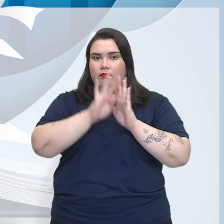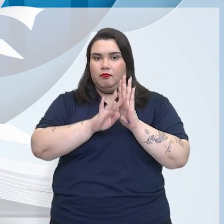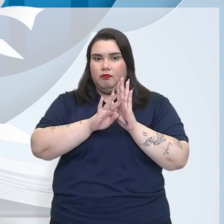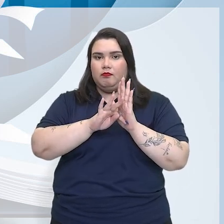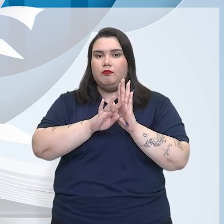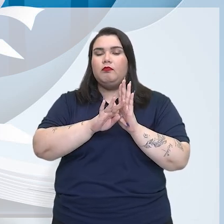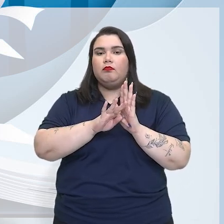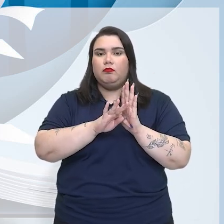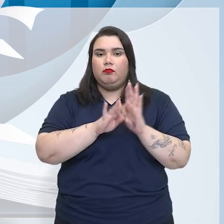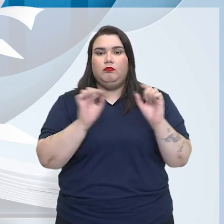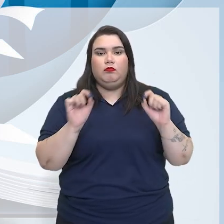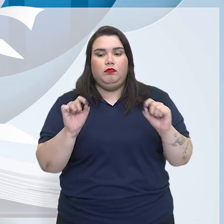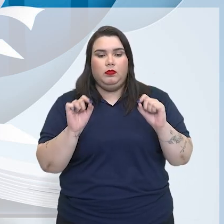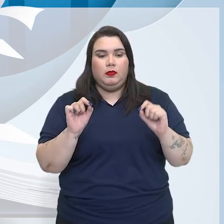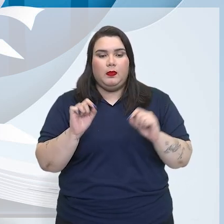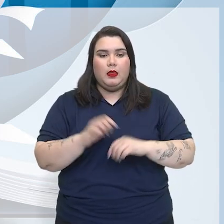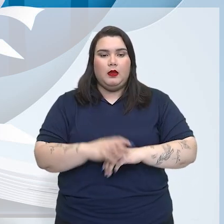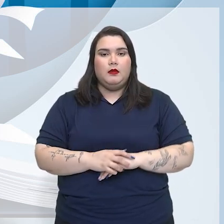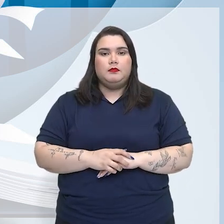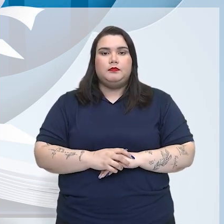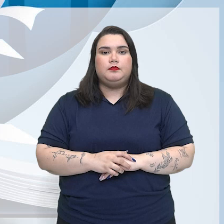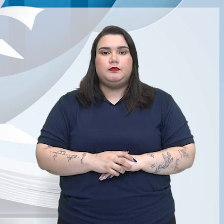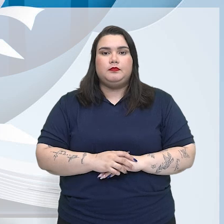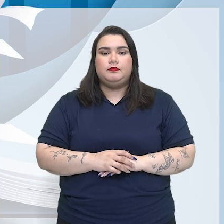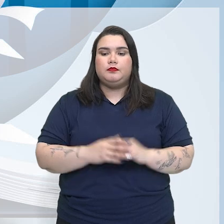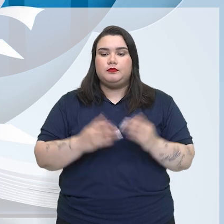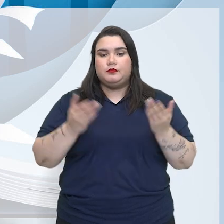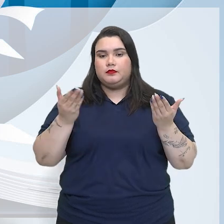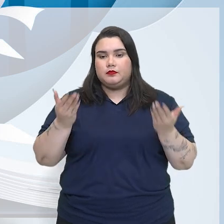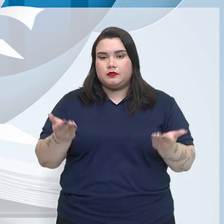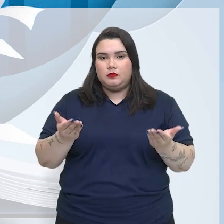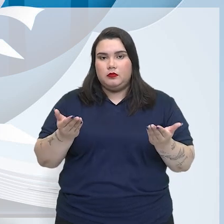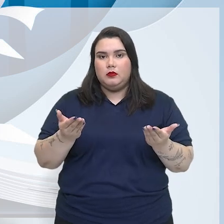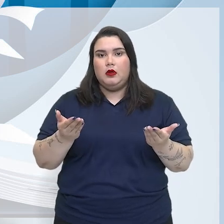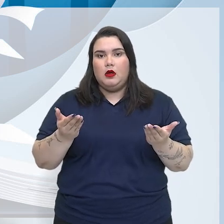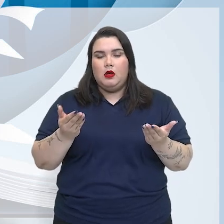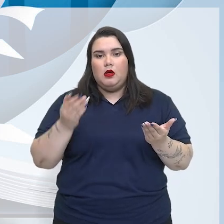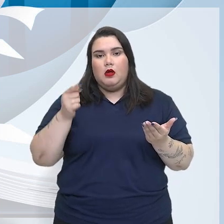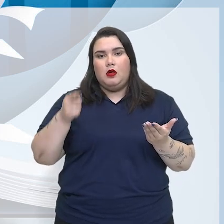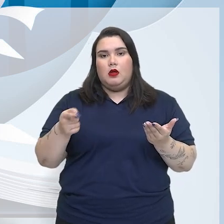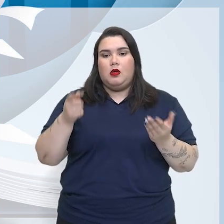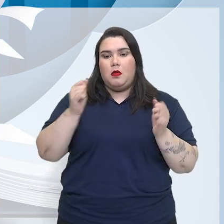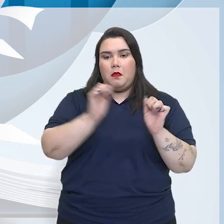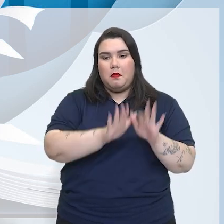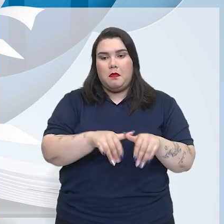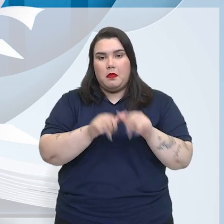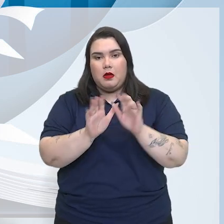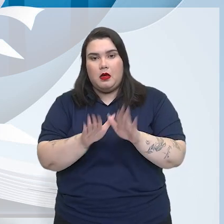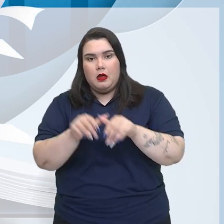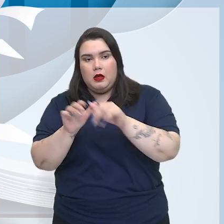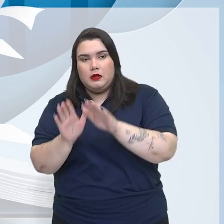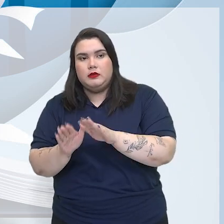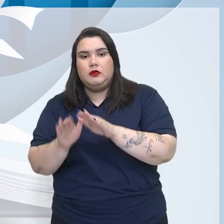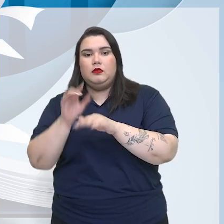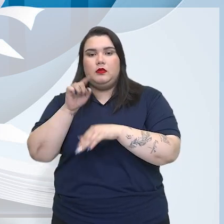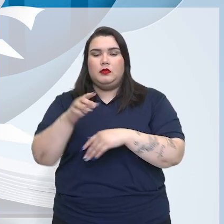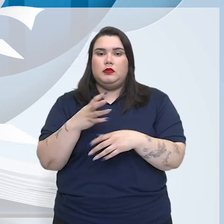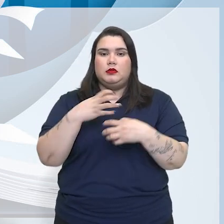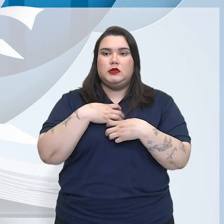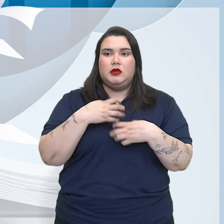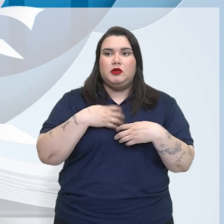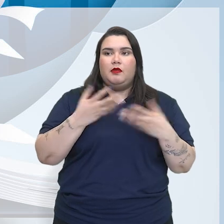texto, desse trecho de texto? Então, quando o pássaro voa, você se